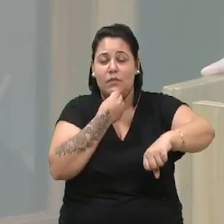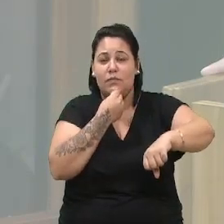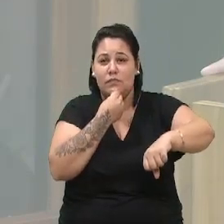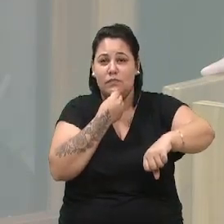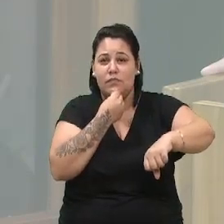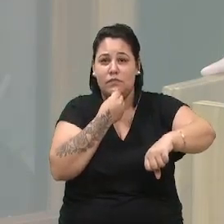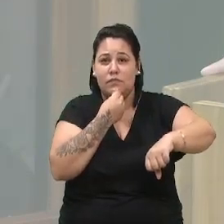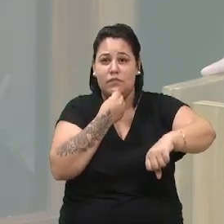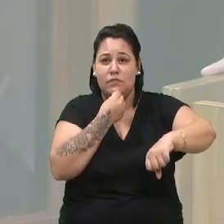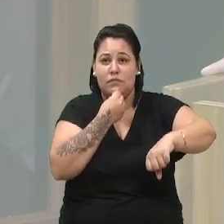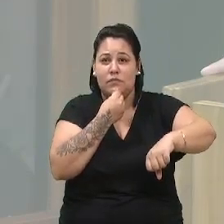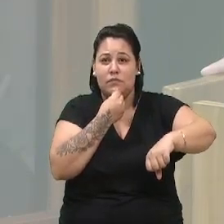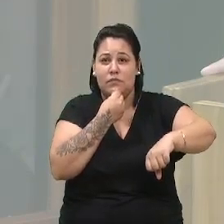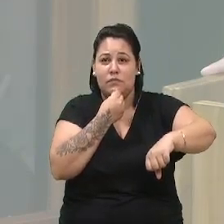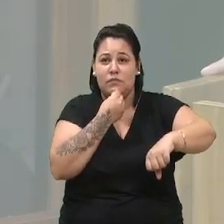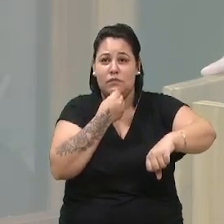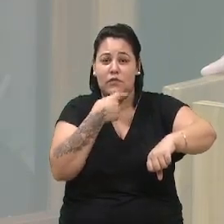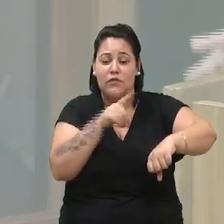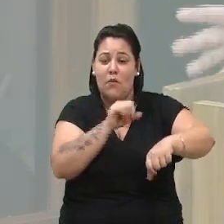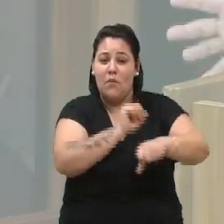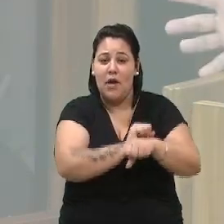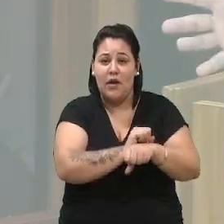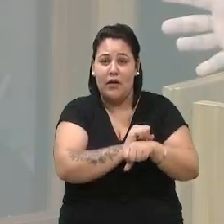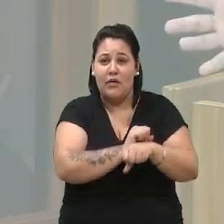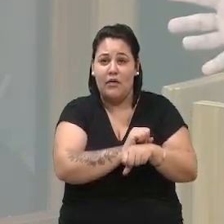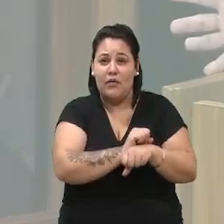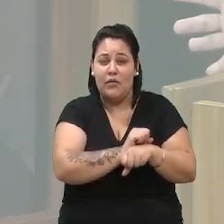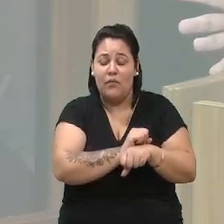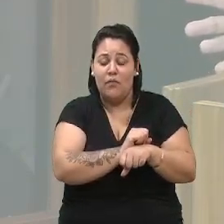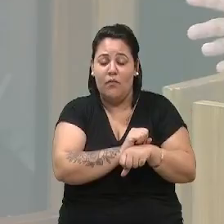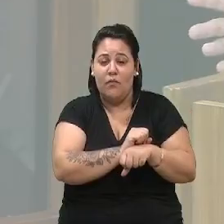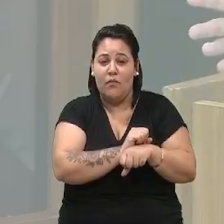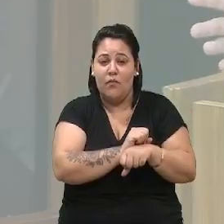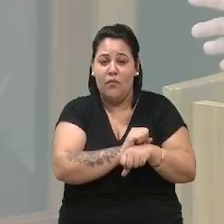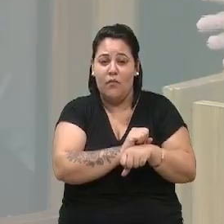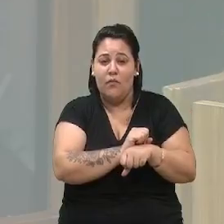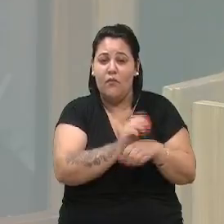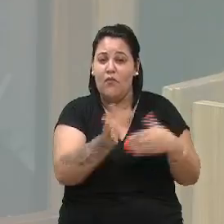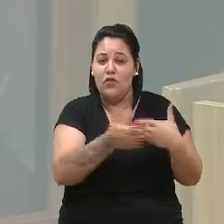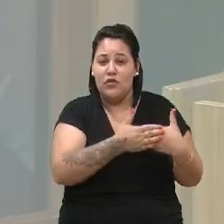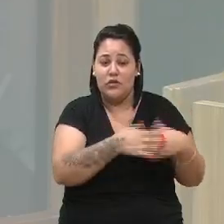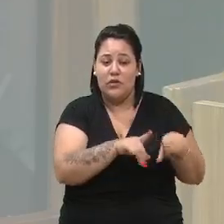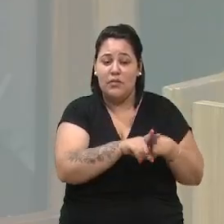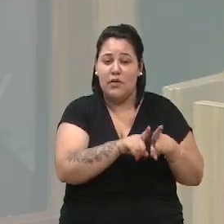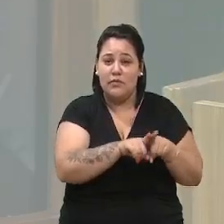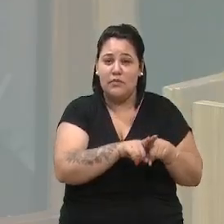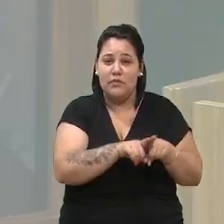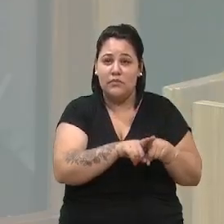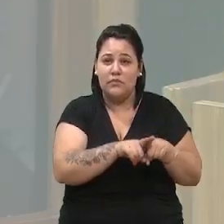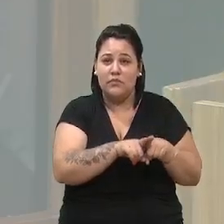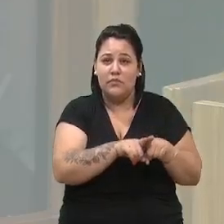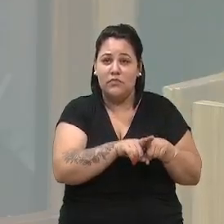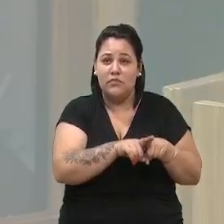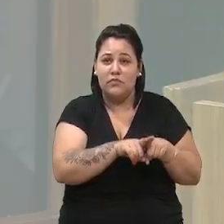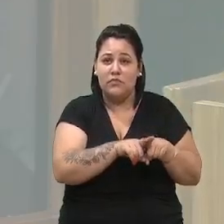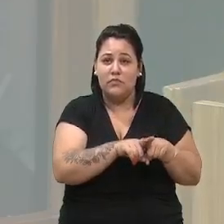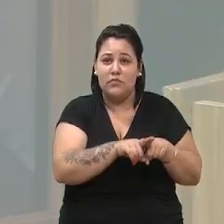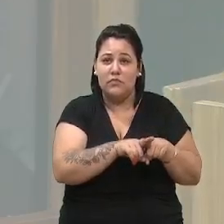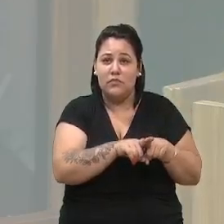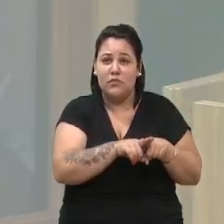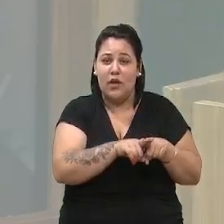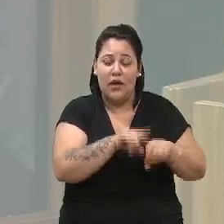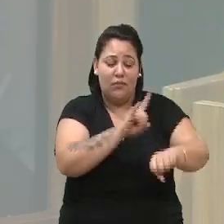ser interditado. E aí a gente fica numa situação praticamente de ter banheiro unissex nessa